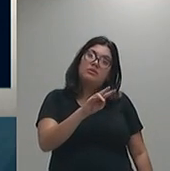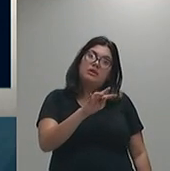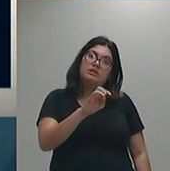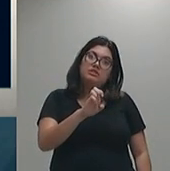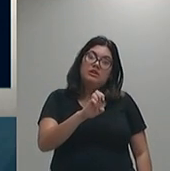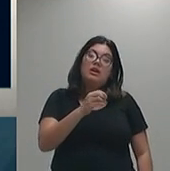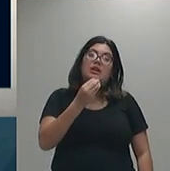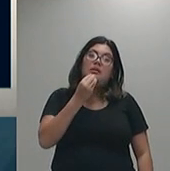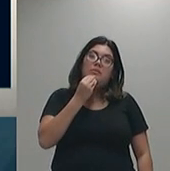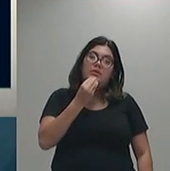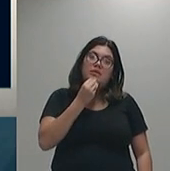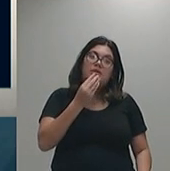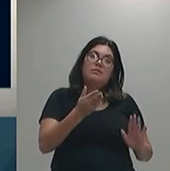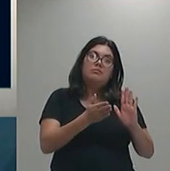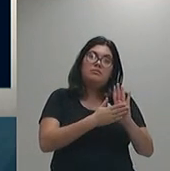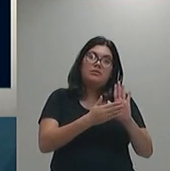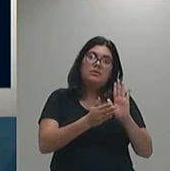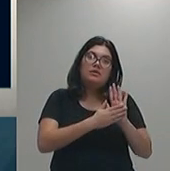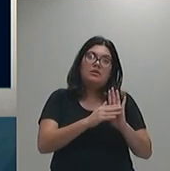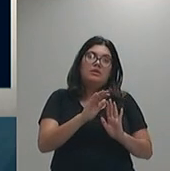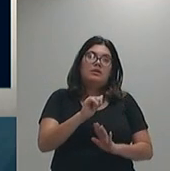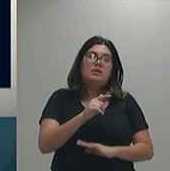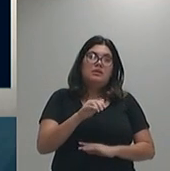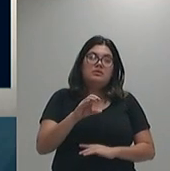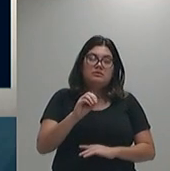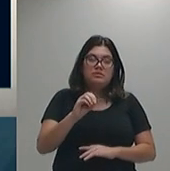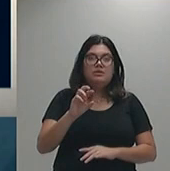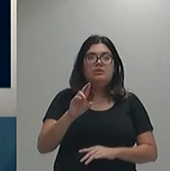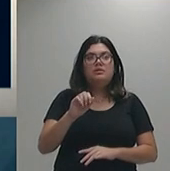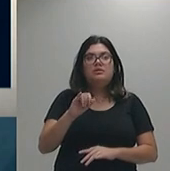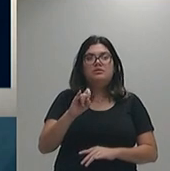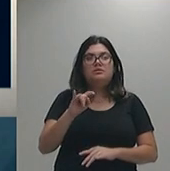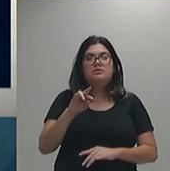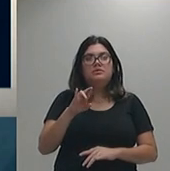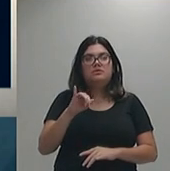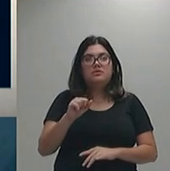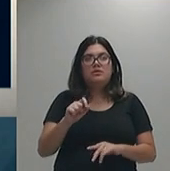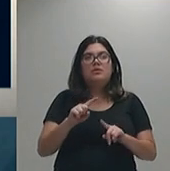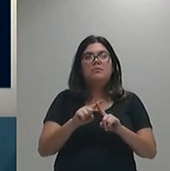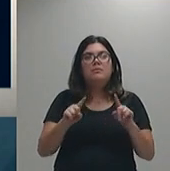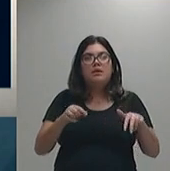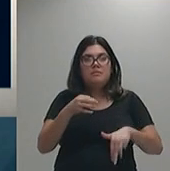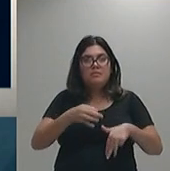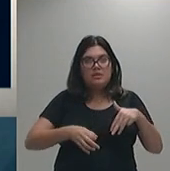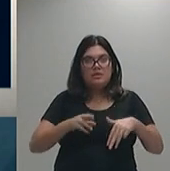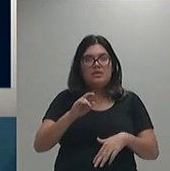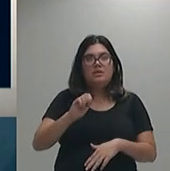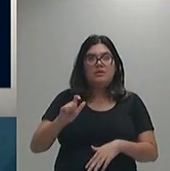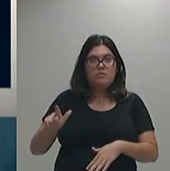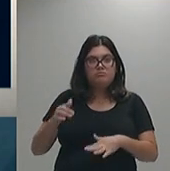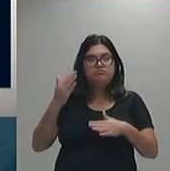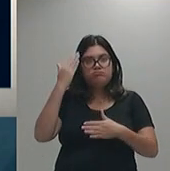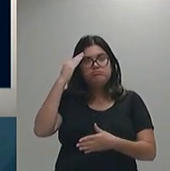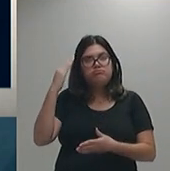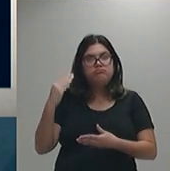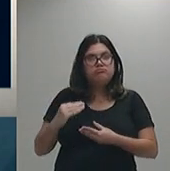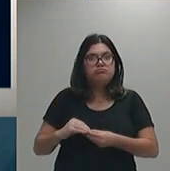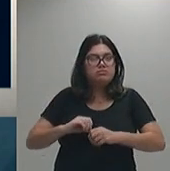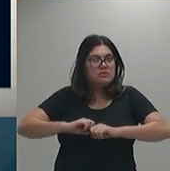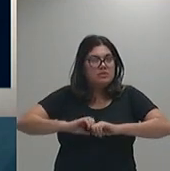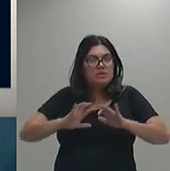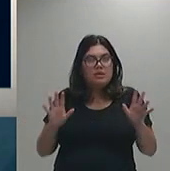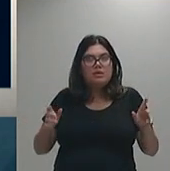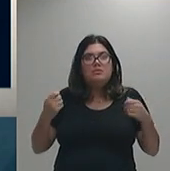poderia propor ação rescisória mais com observado pelo Ministro qual era o uso teria que haver o